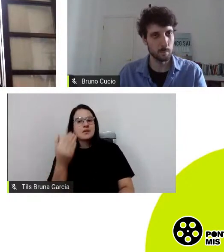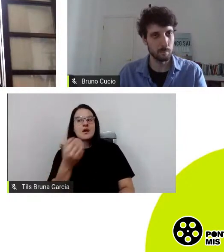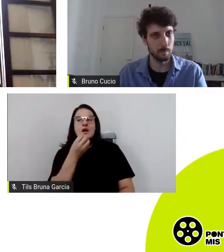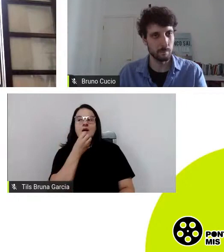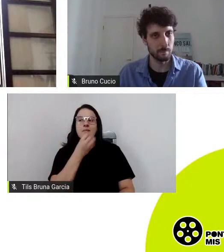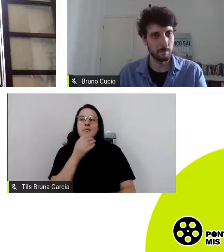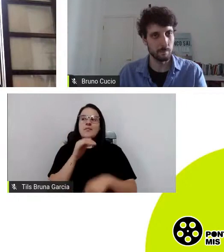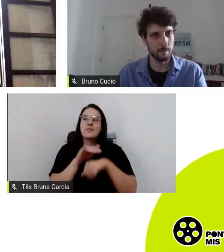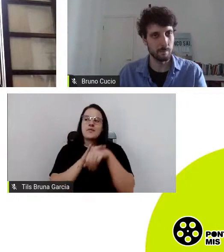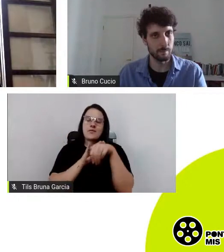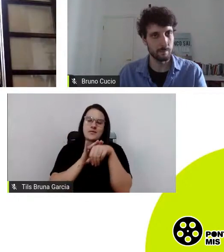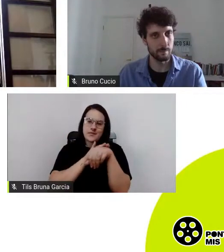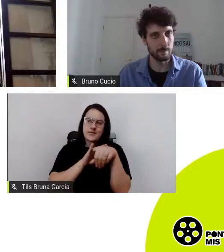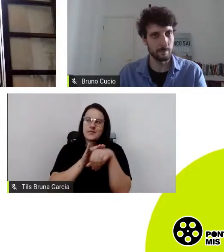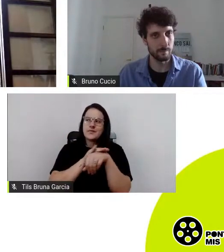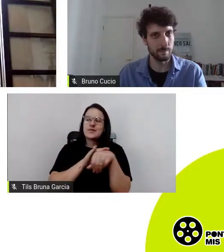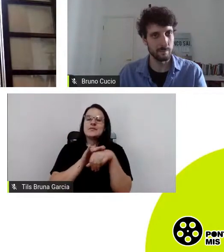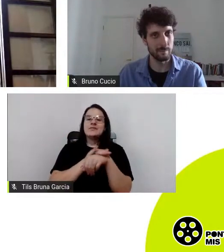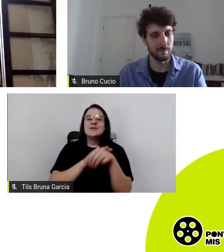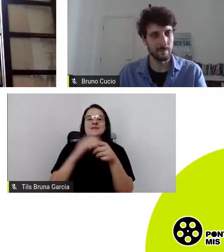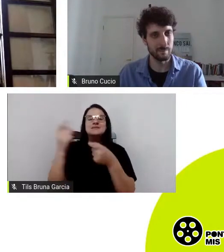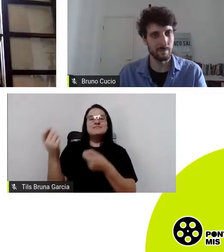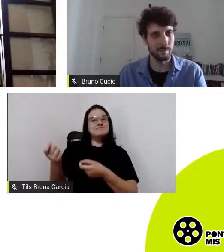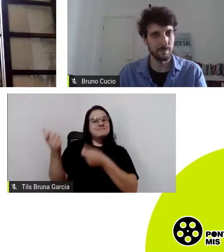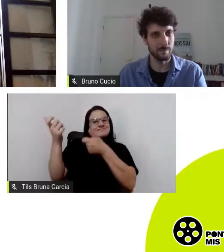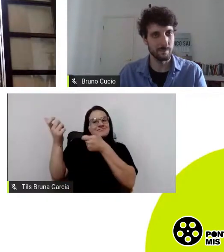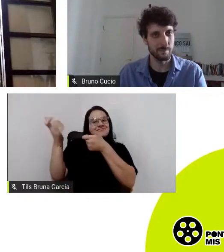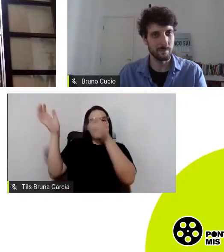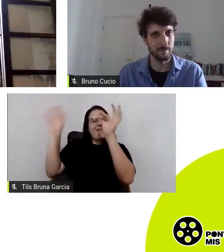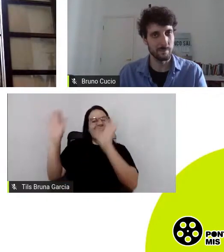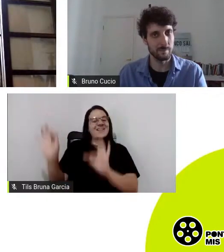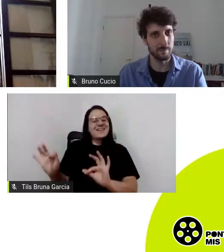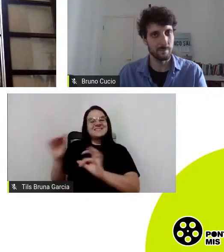Bom ano novo para todo mundo.